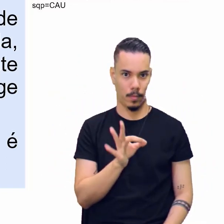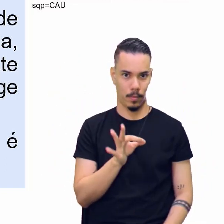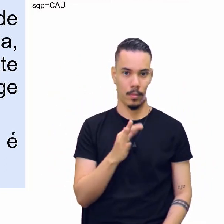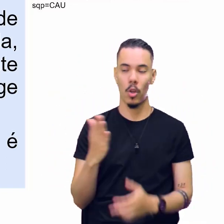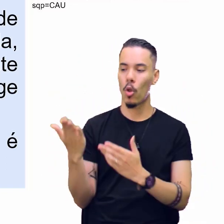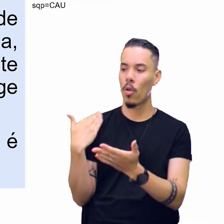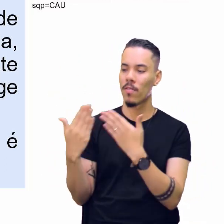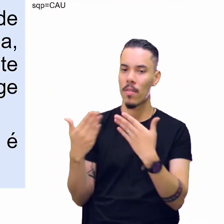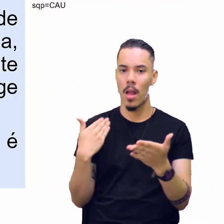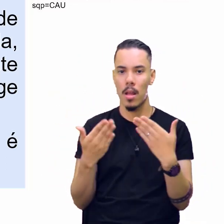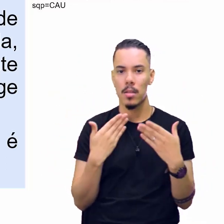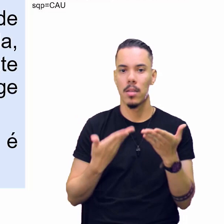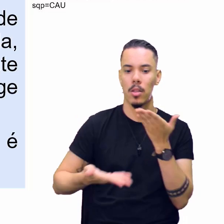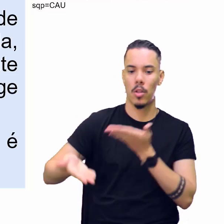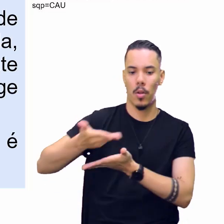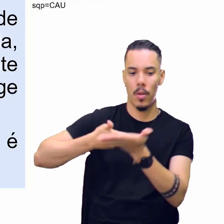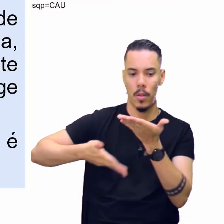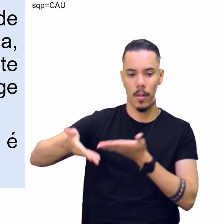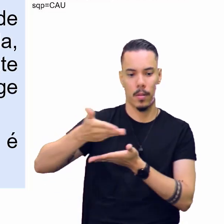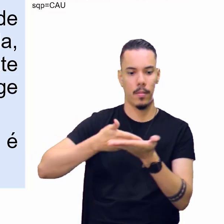Da conversação, da troca.